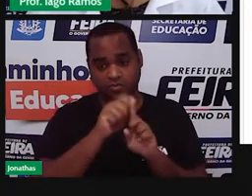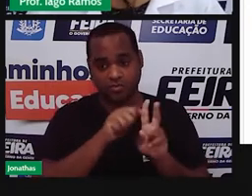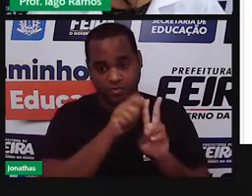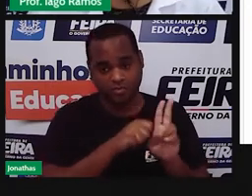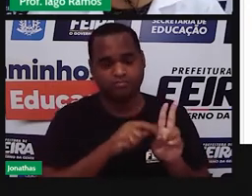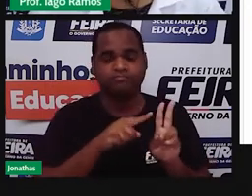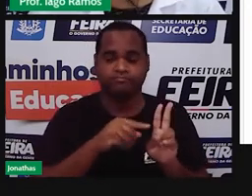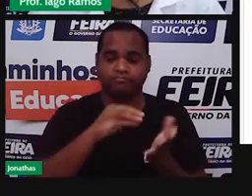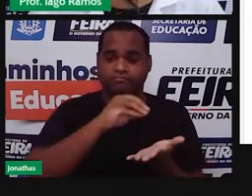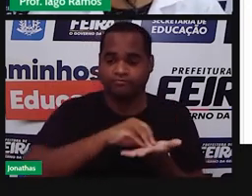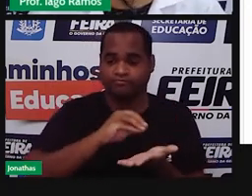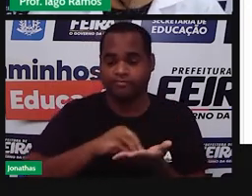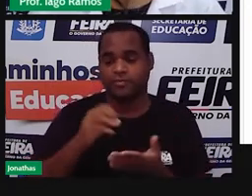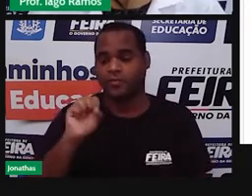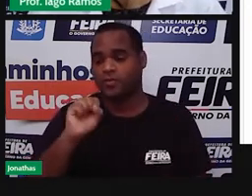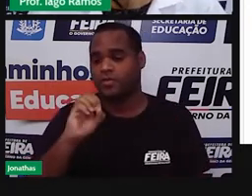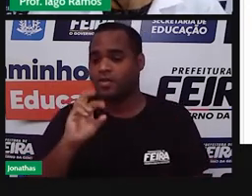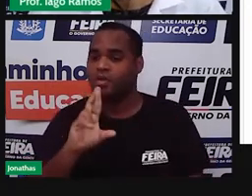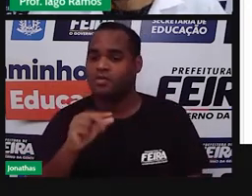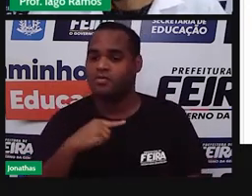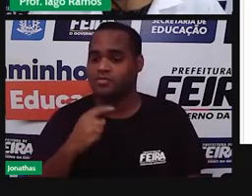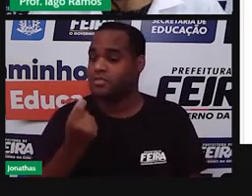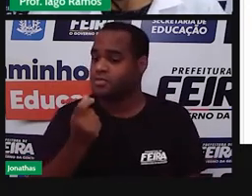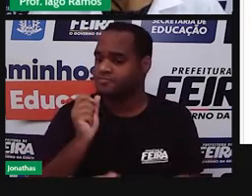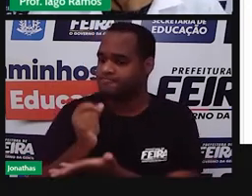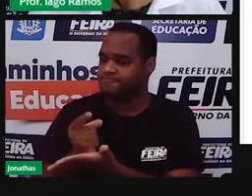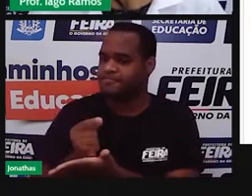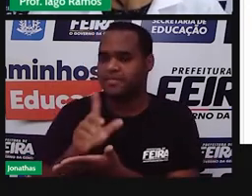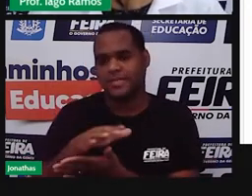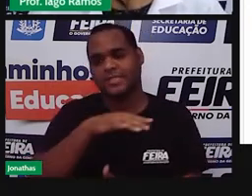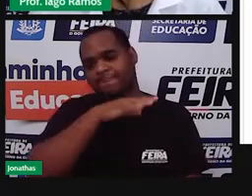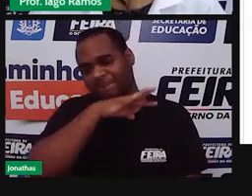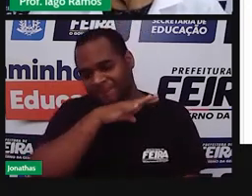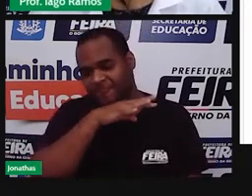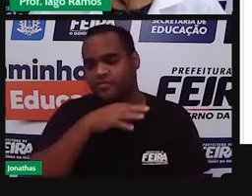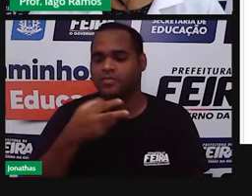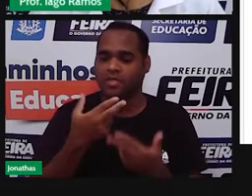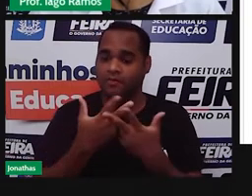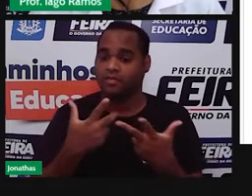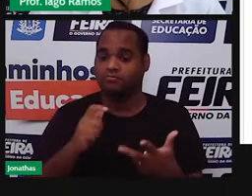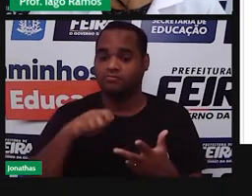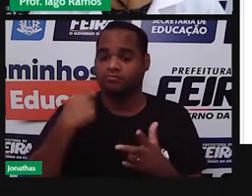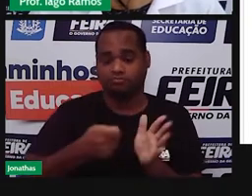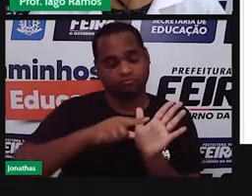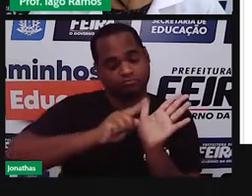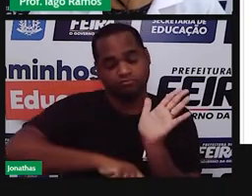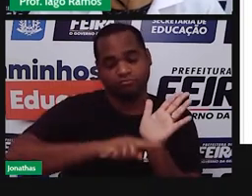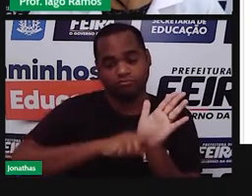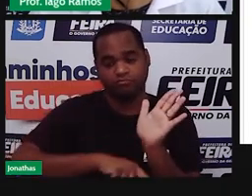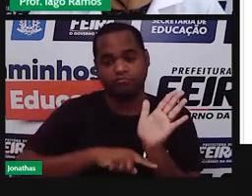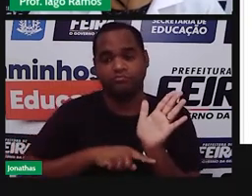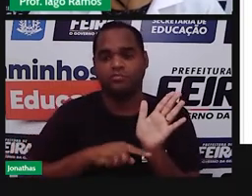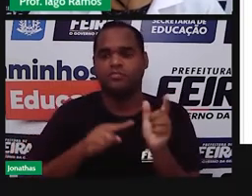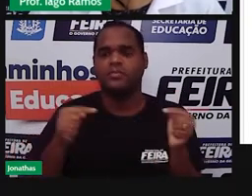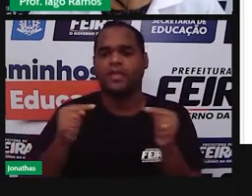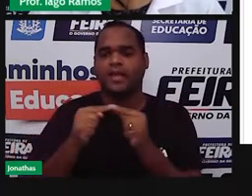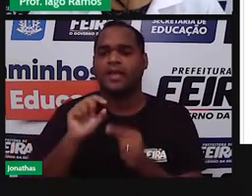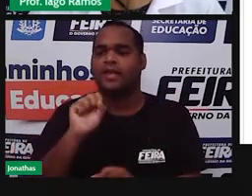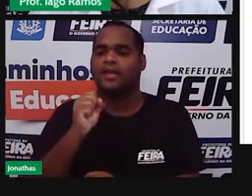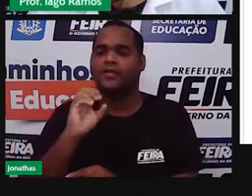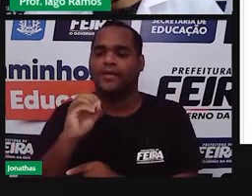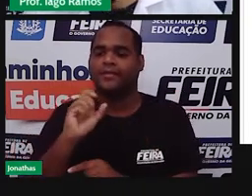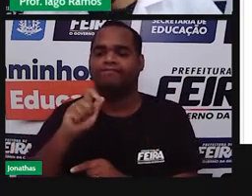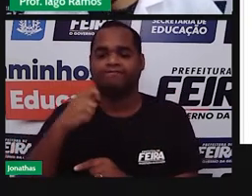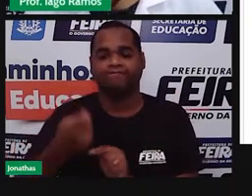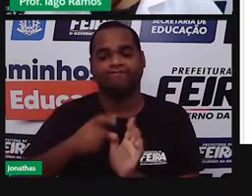80. Mas se você deve, é uma coisa ruim, é uma coisa negativa. Então, esses 80 é